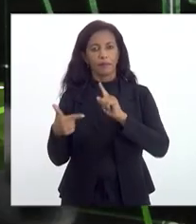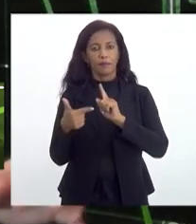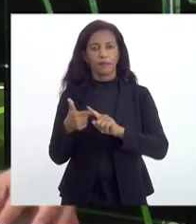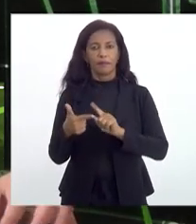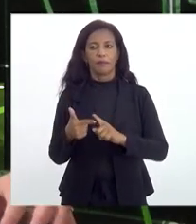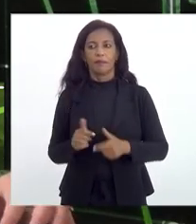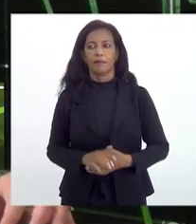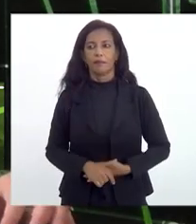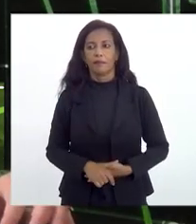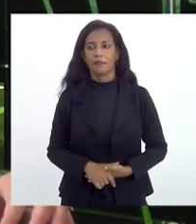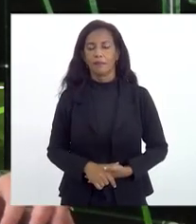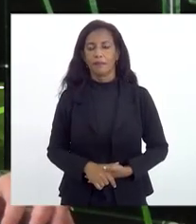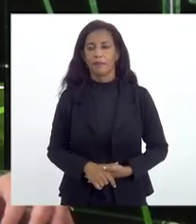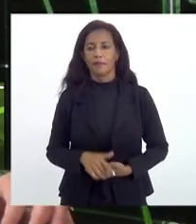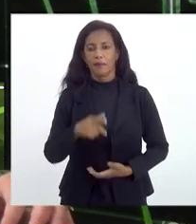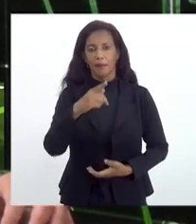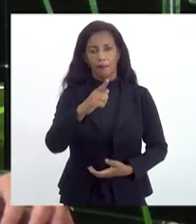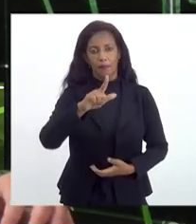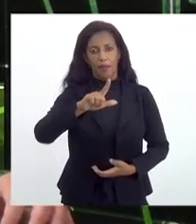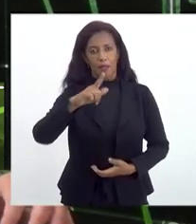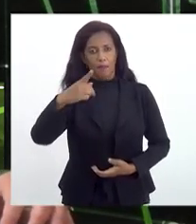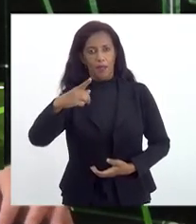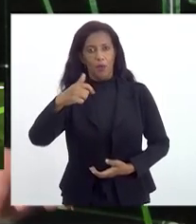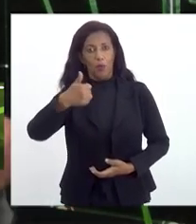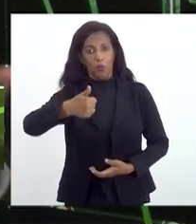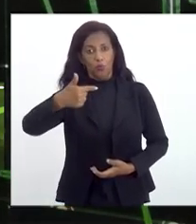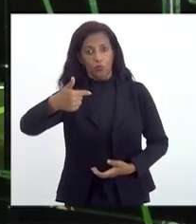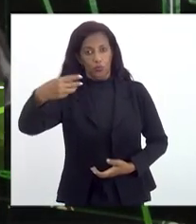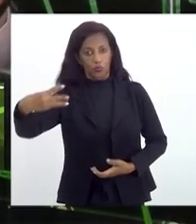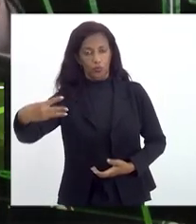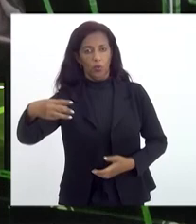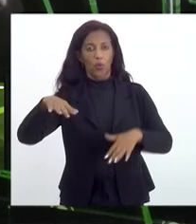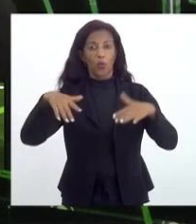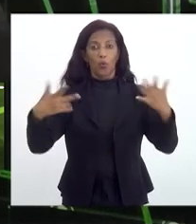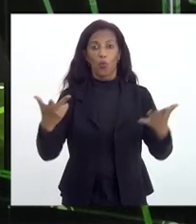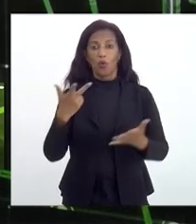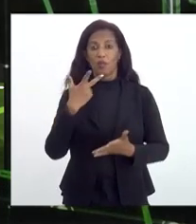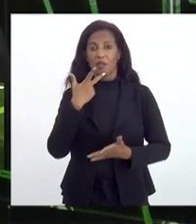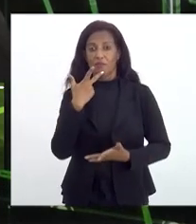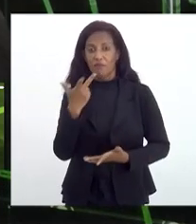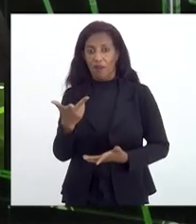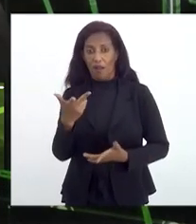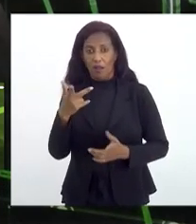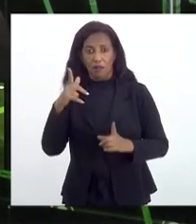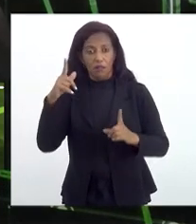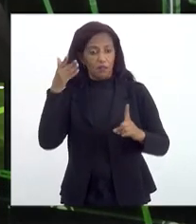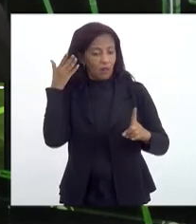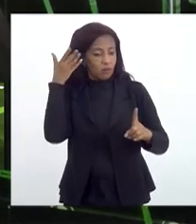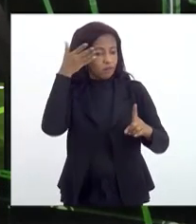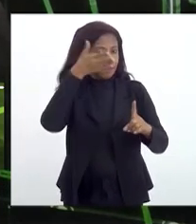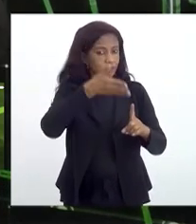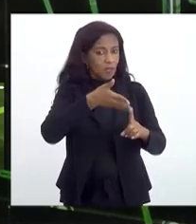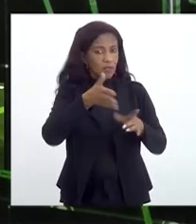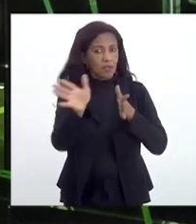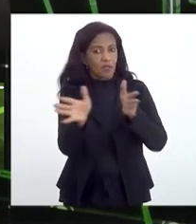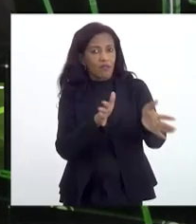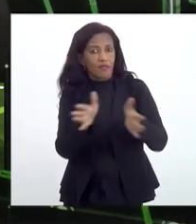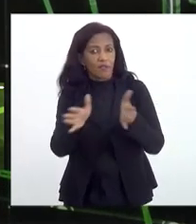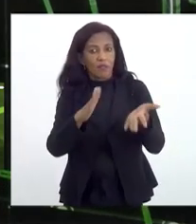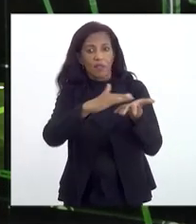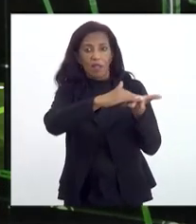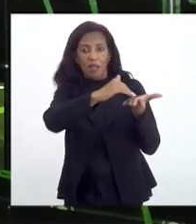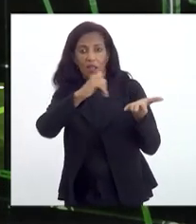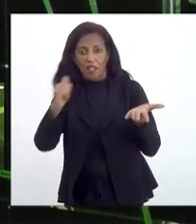presidente, é que o PLP 1, 2, 3, quando ele fala da excepcionalização da retirada, dessa flexibilização da